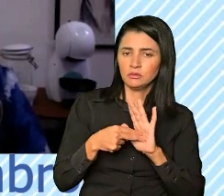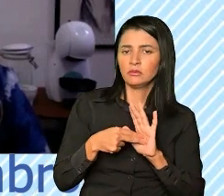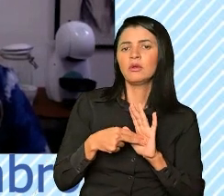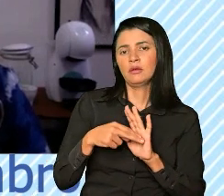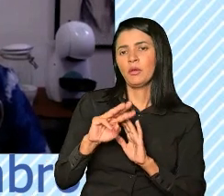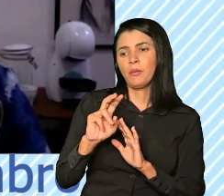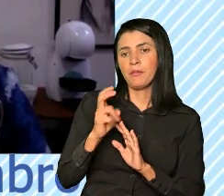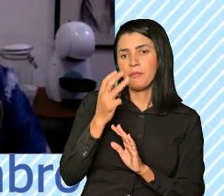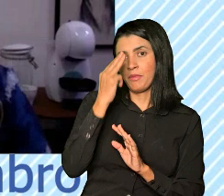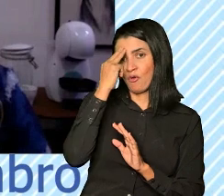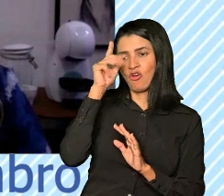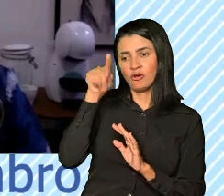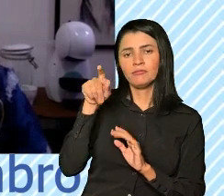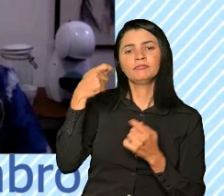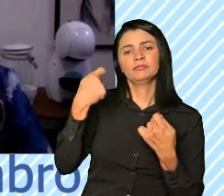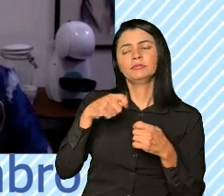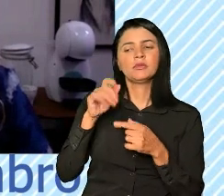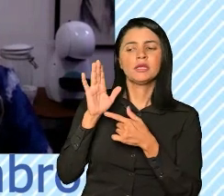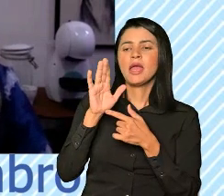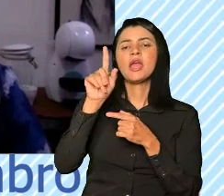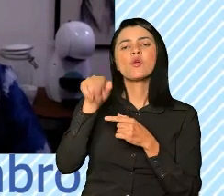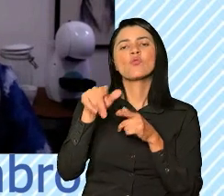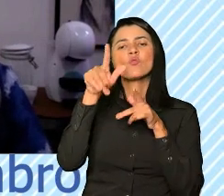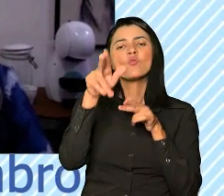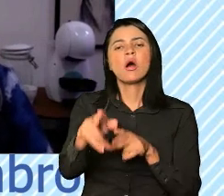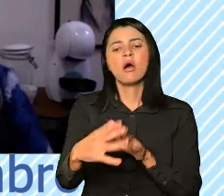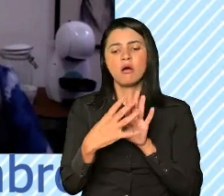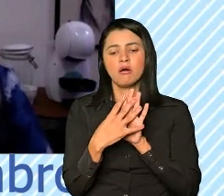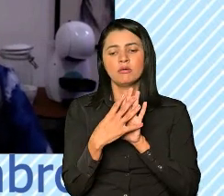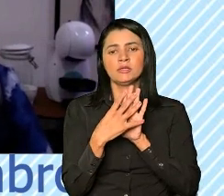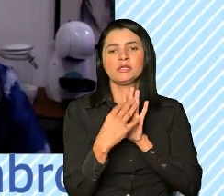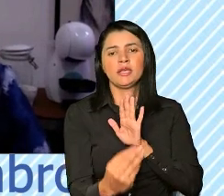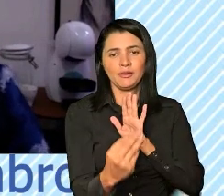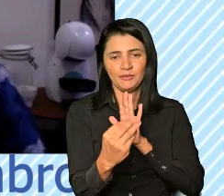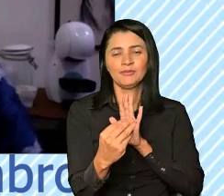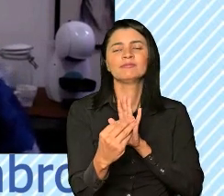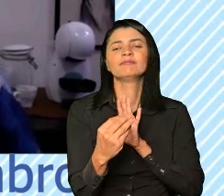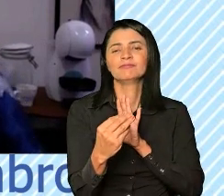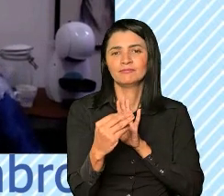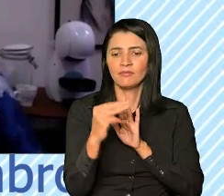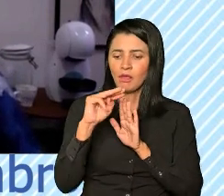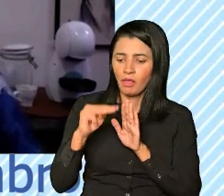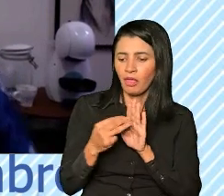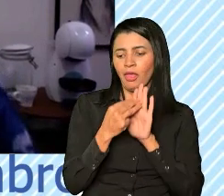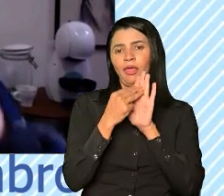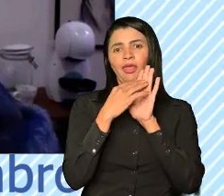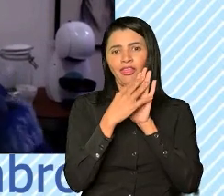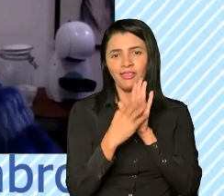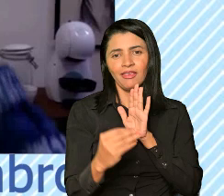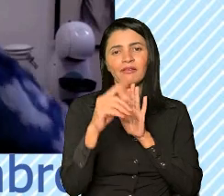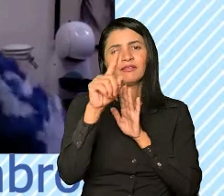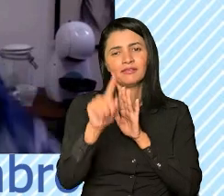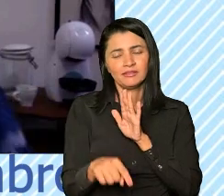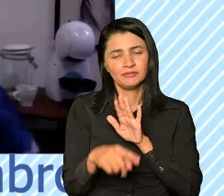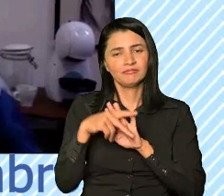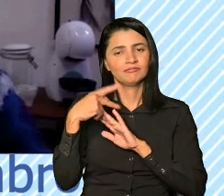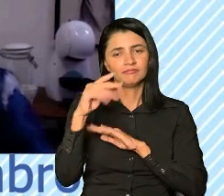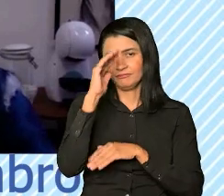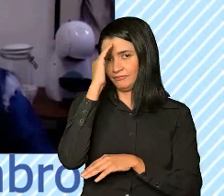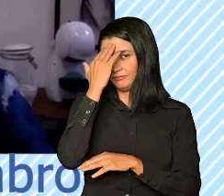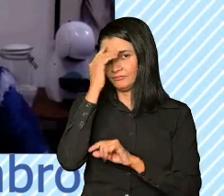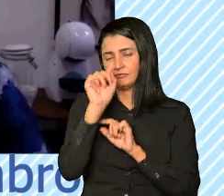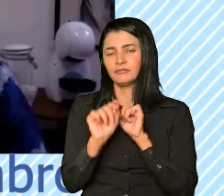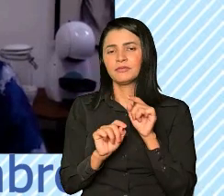um exemplo, uma utilização utilitarista, perdão da repetição, da memória, para